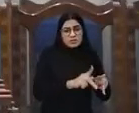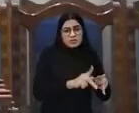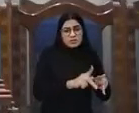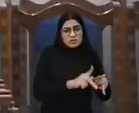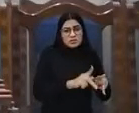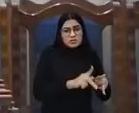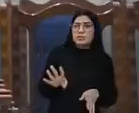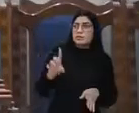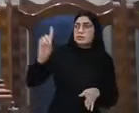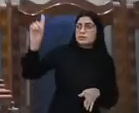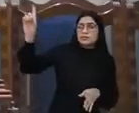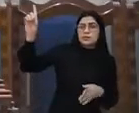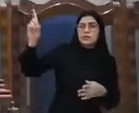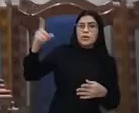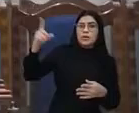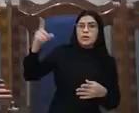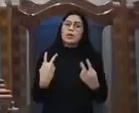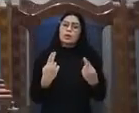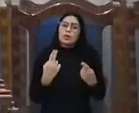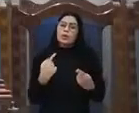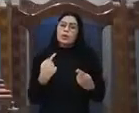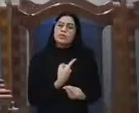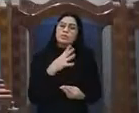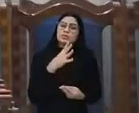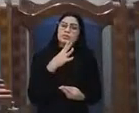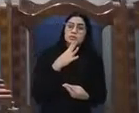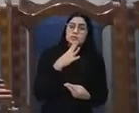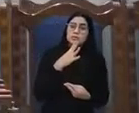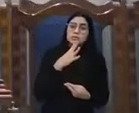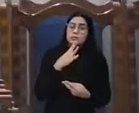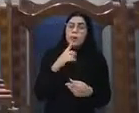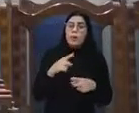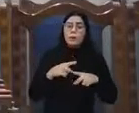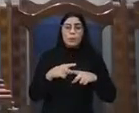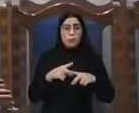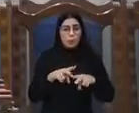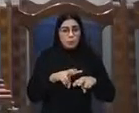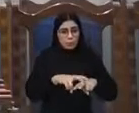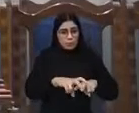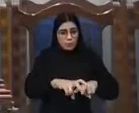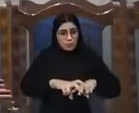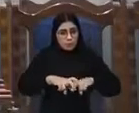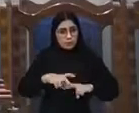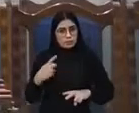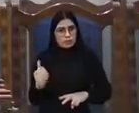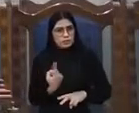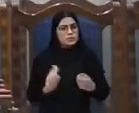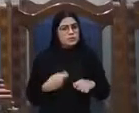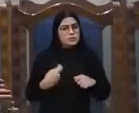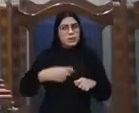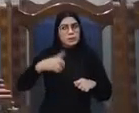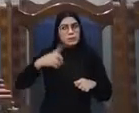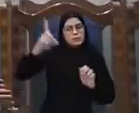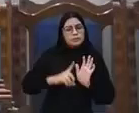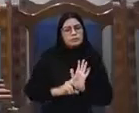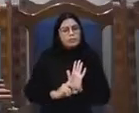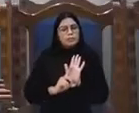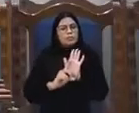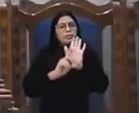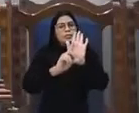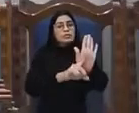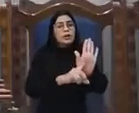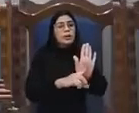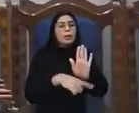conhecemos. O que nós podemos e devemos fazer é tornar esse Deus conhecido. Mas o